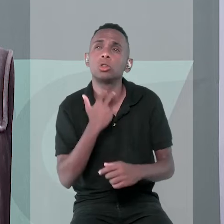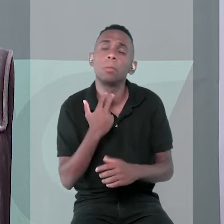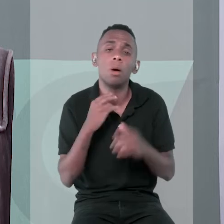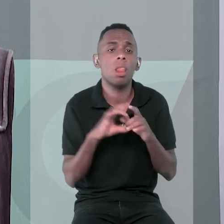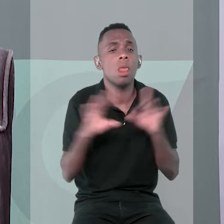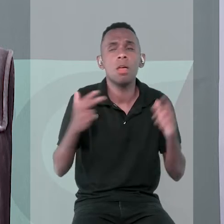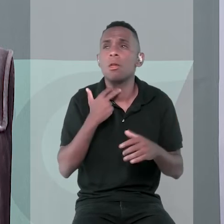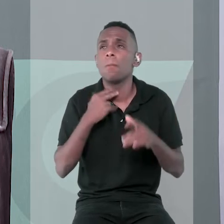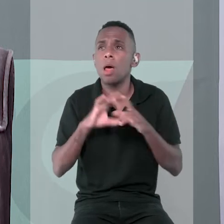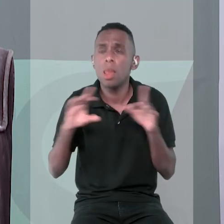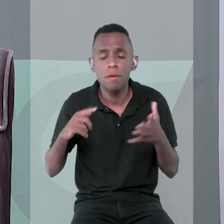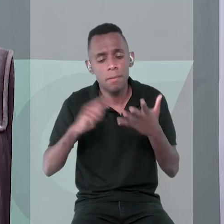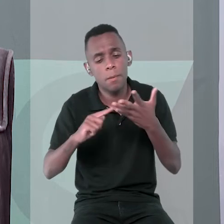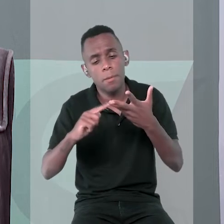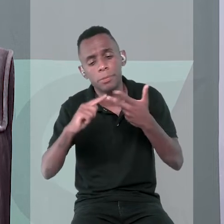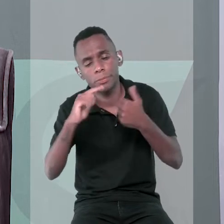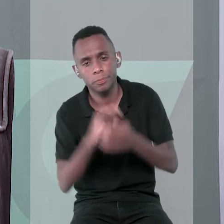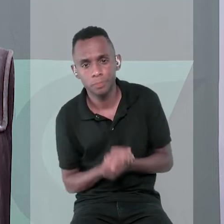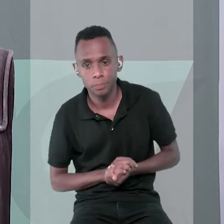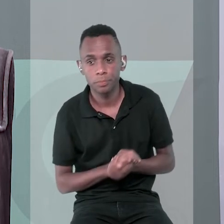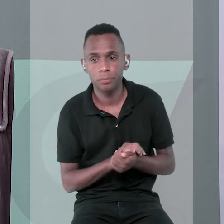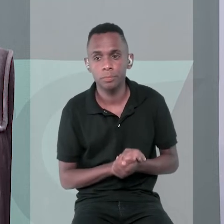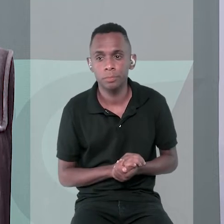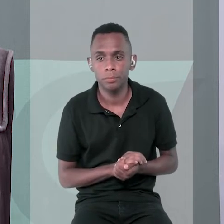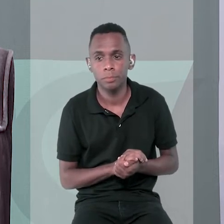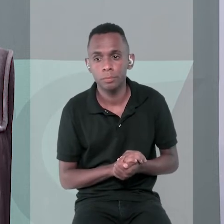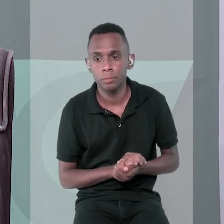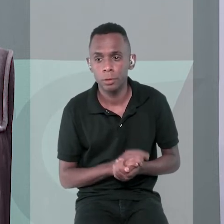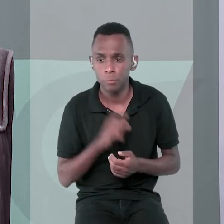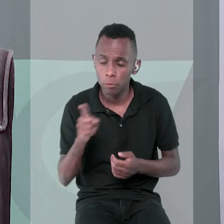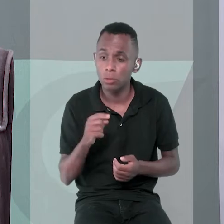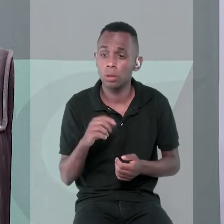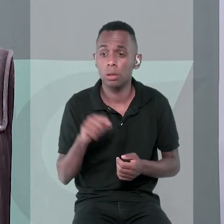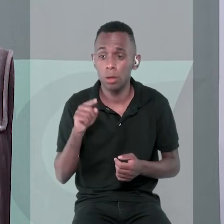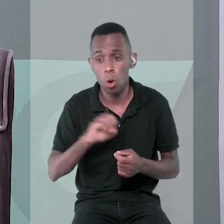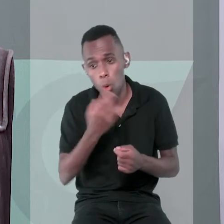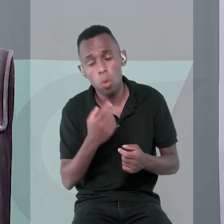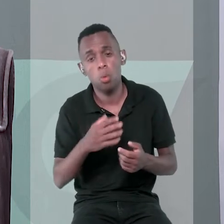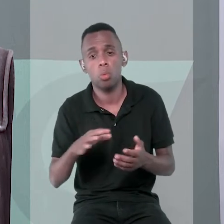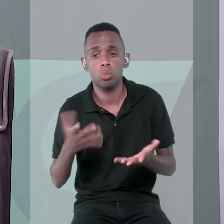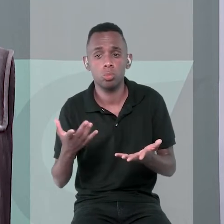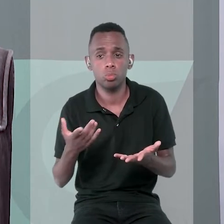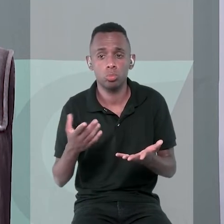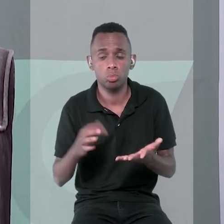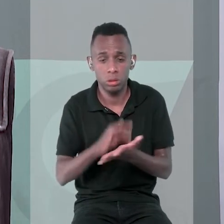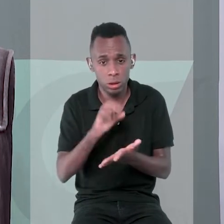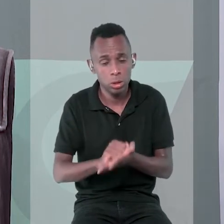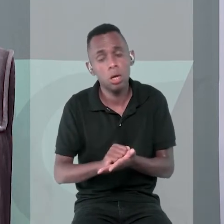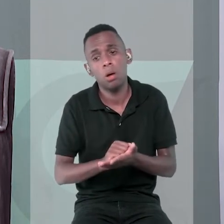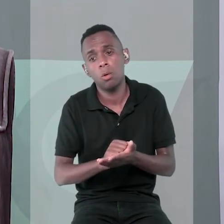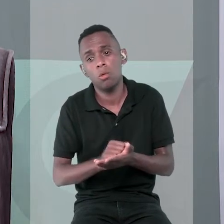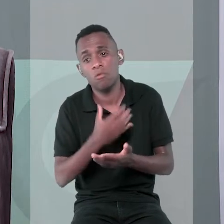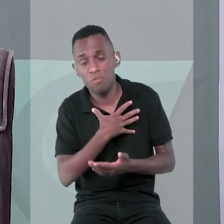patatatá. E aí ele fala: aliste você ou um filho ou um escravo, que era terrível. O